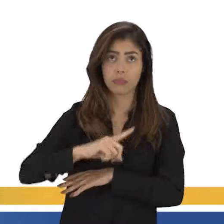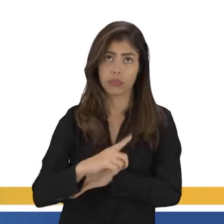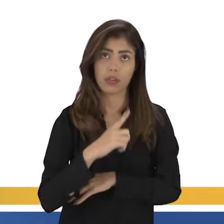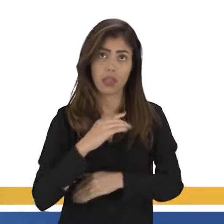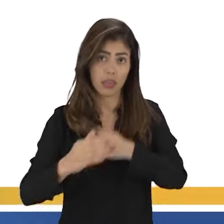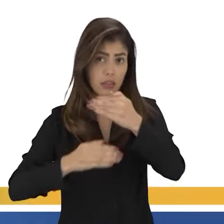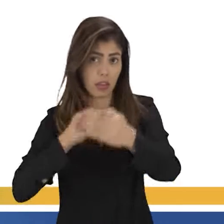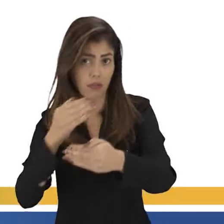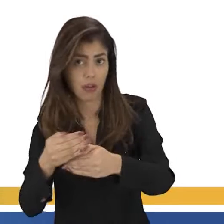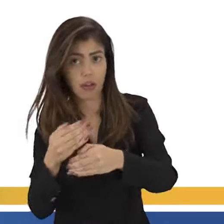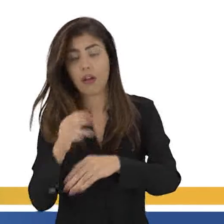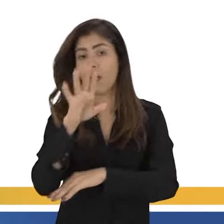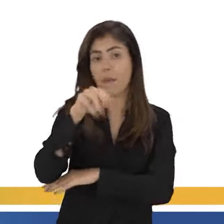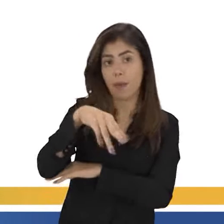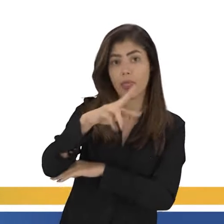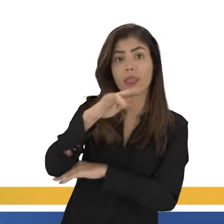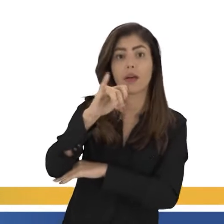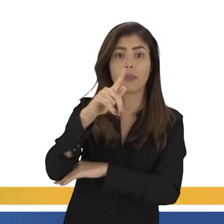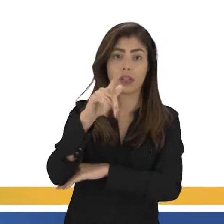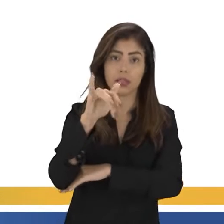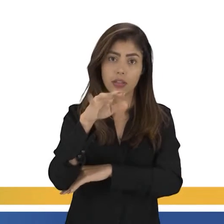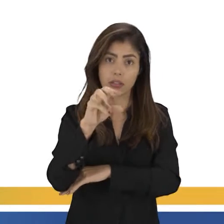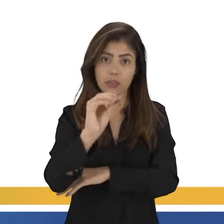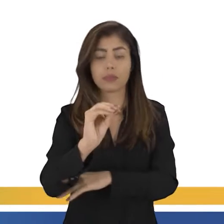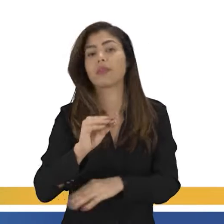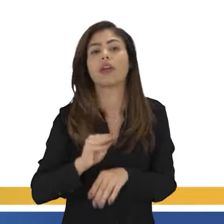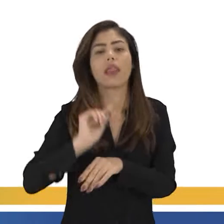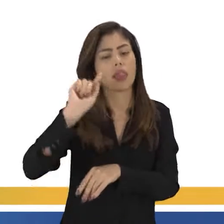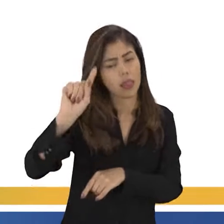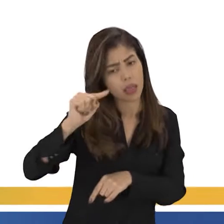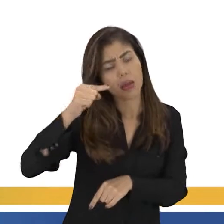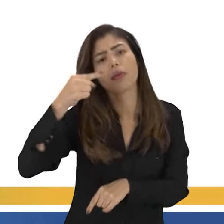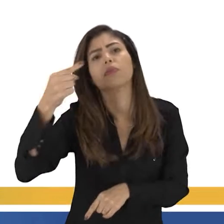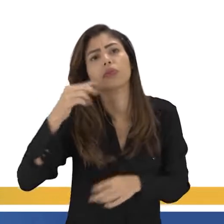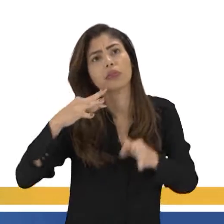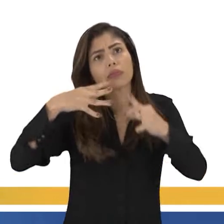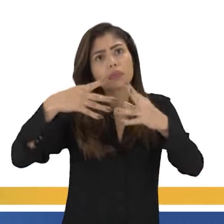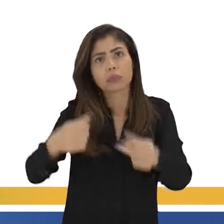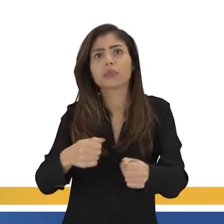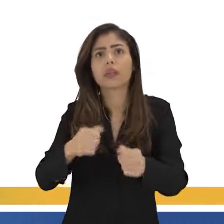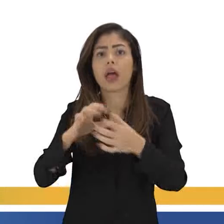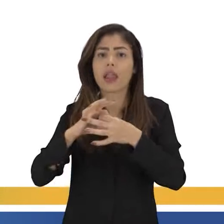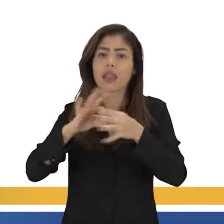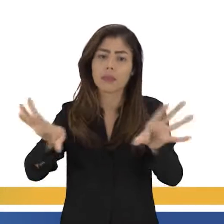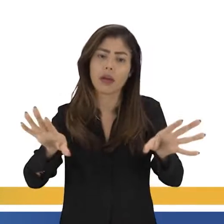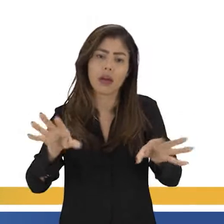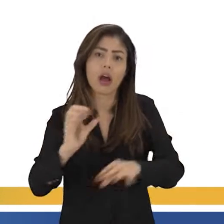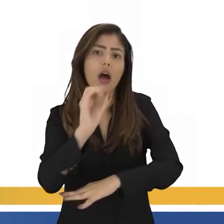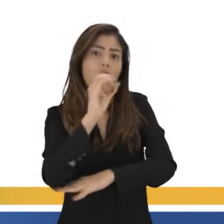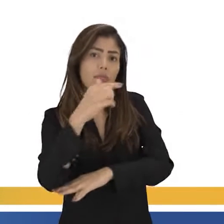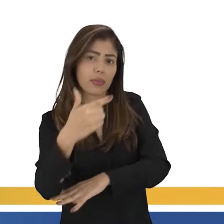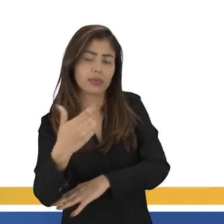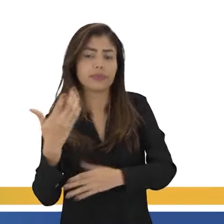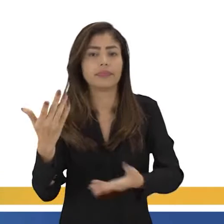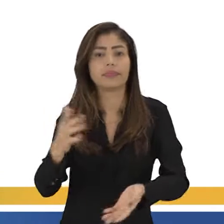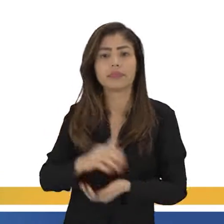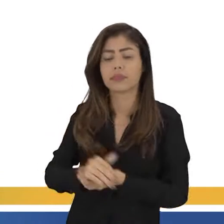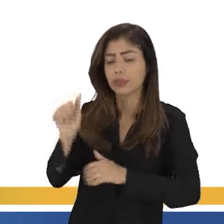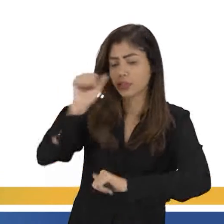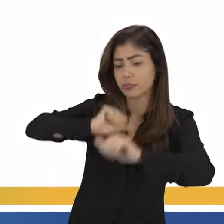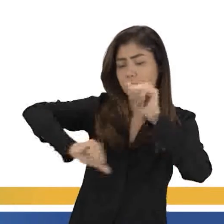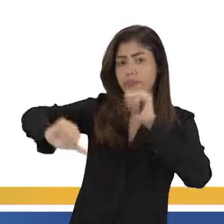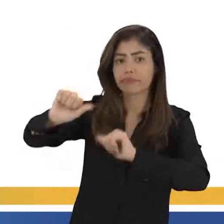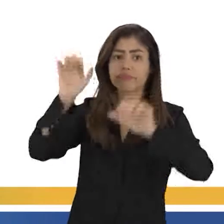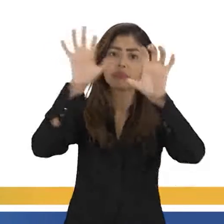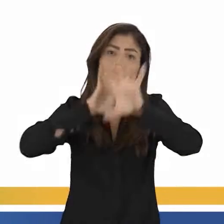seus metabolismos, certo? E depois de tudo isso, ela libera, tá, oxigênio, tá? Ou ocorre aquela troca